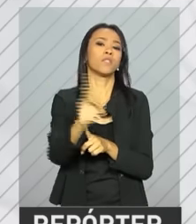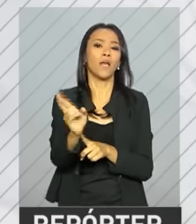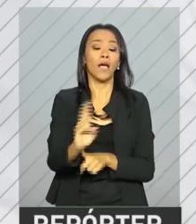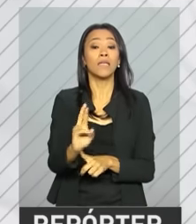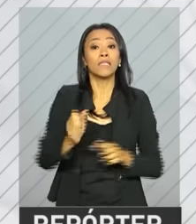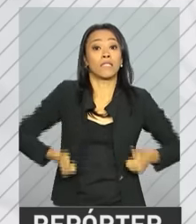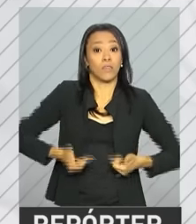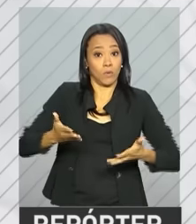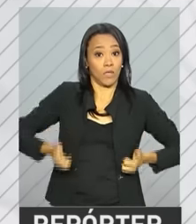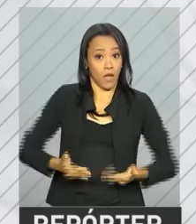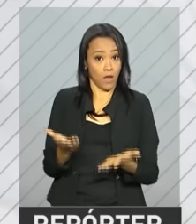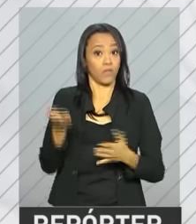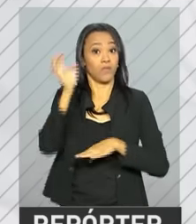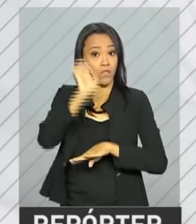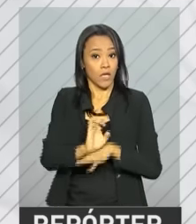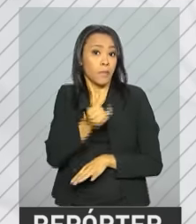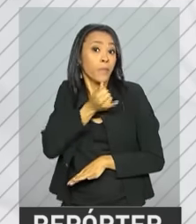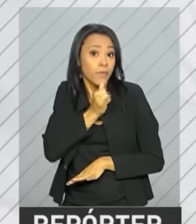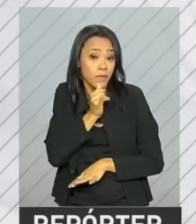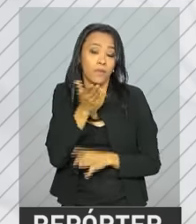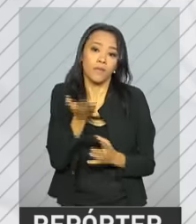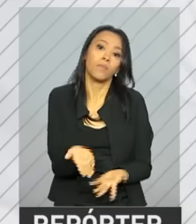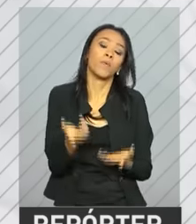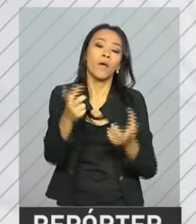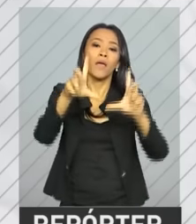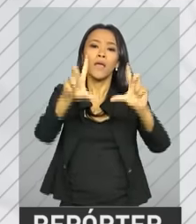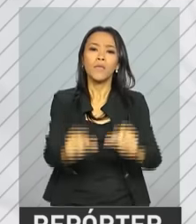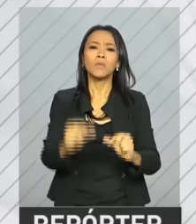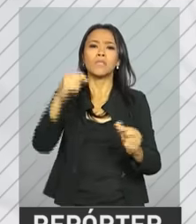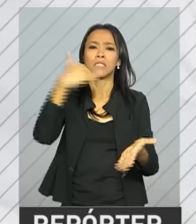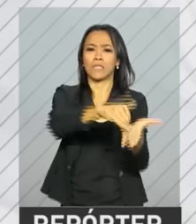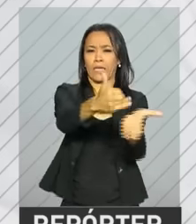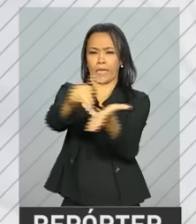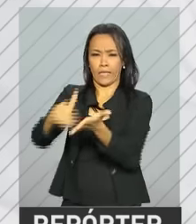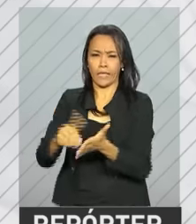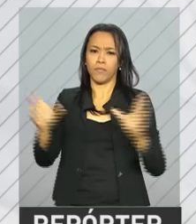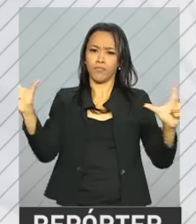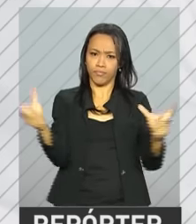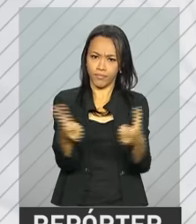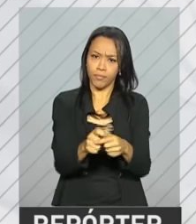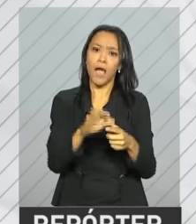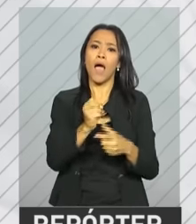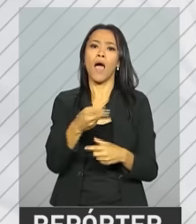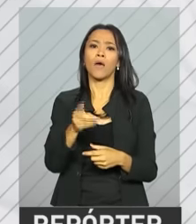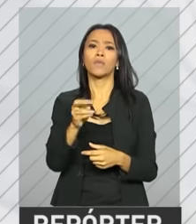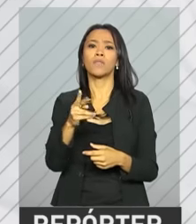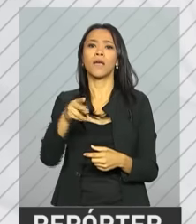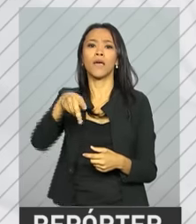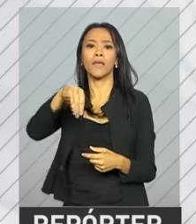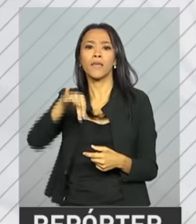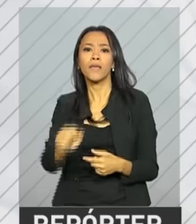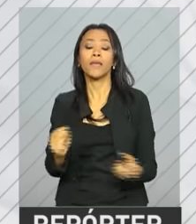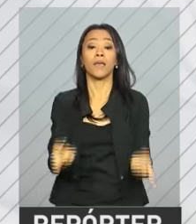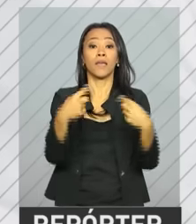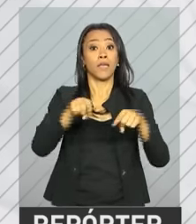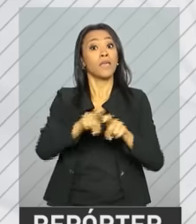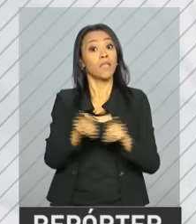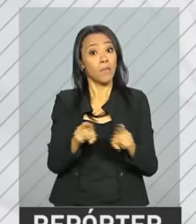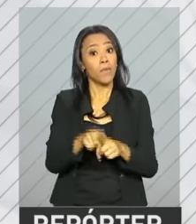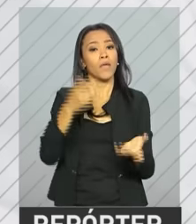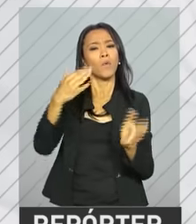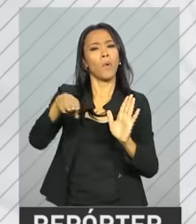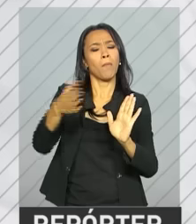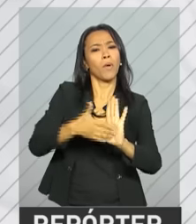despesas estaduais por exemplo com a redução do número de secretarias e autarquias e a criação de um plano de incentivo à demissão de